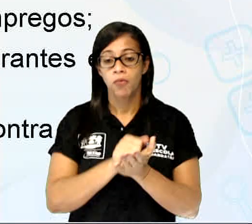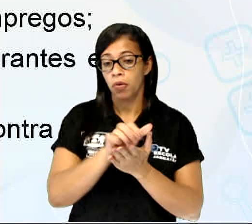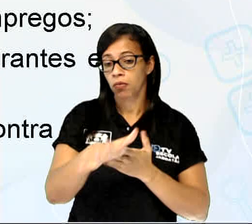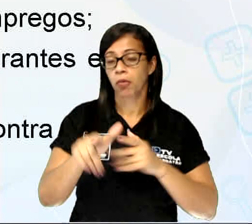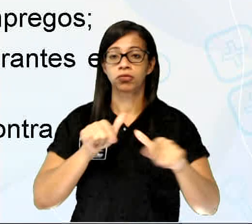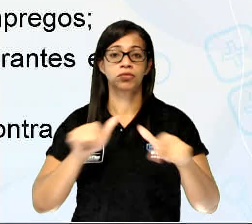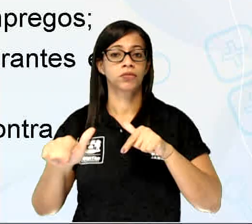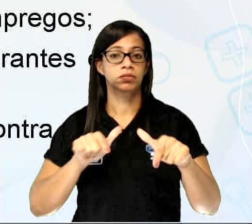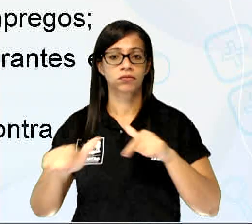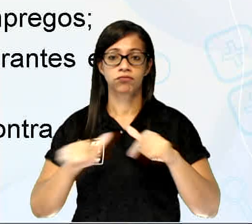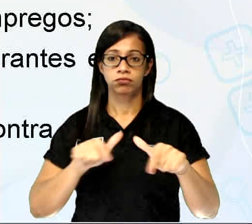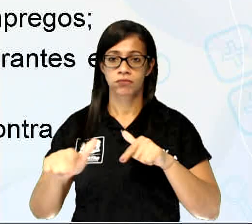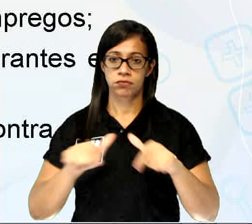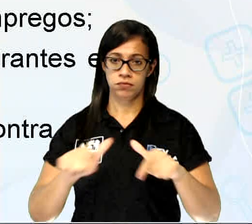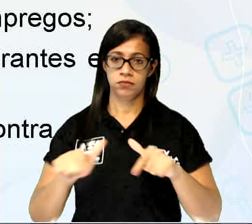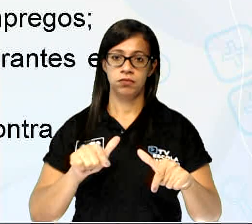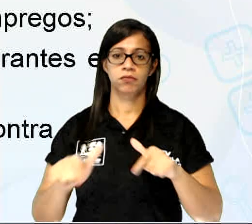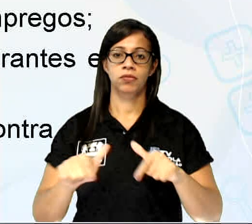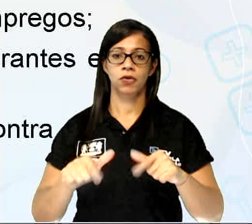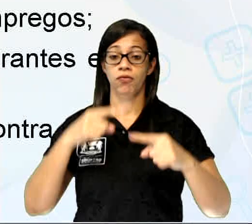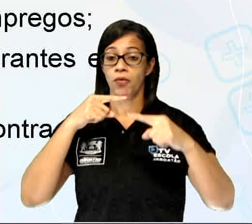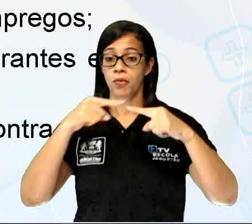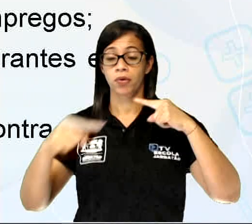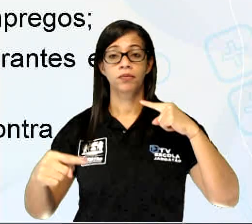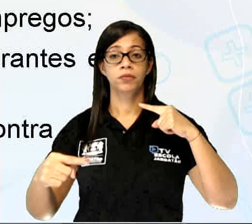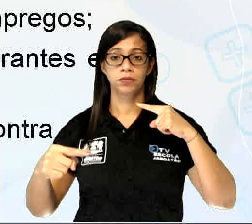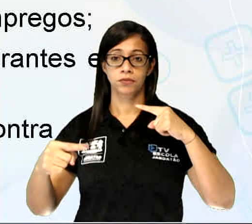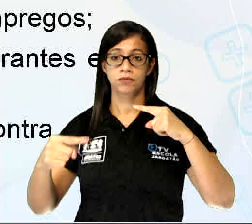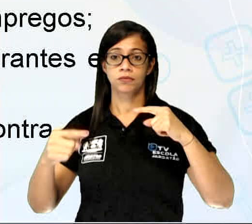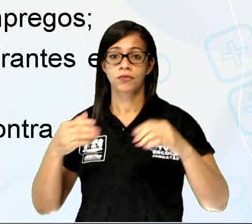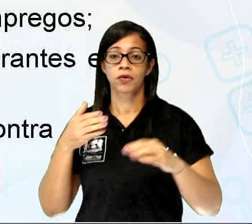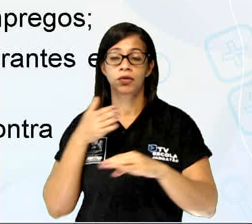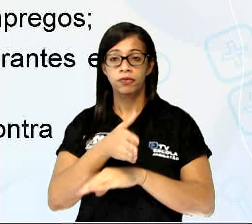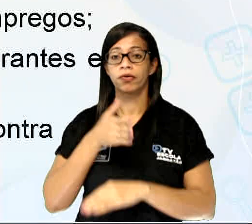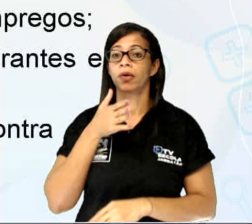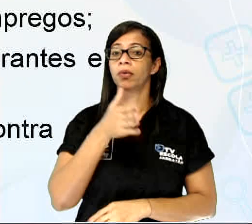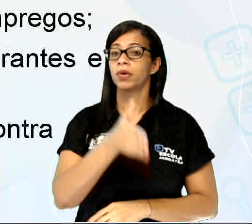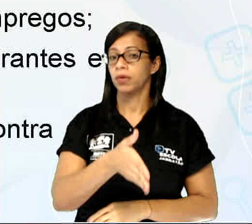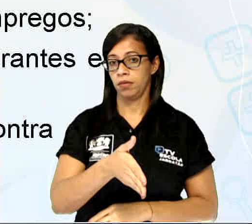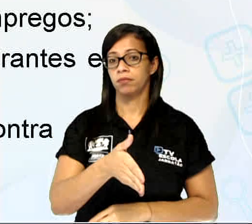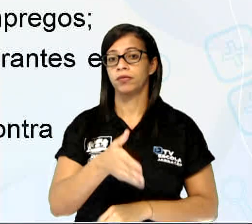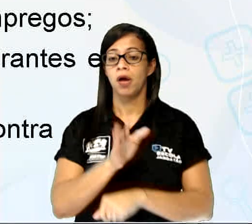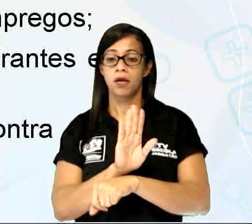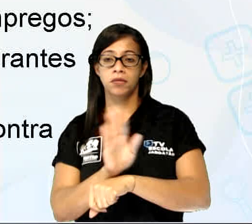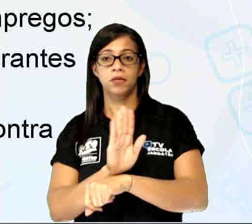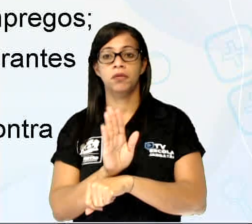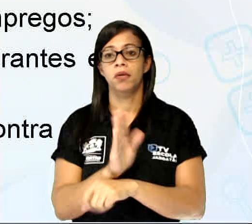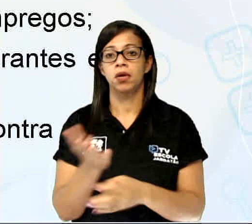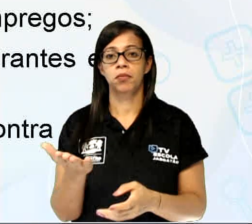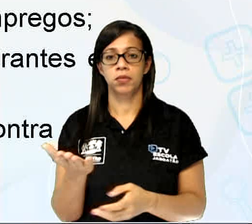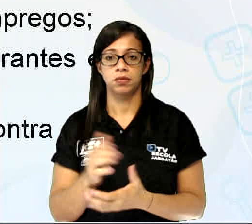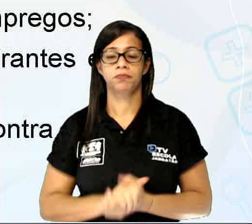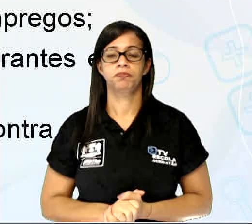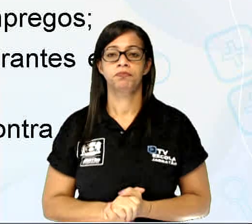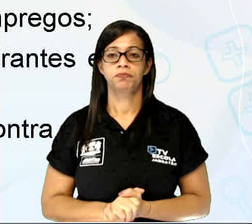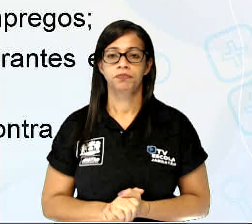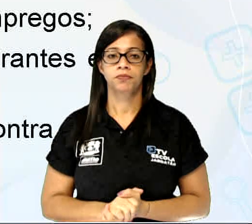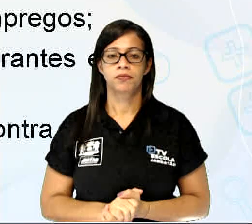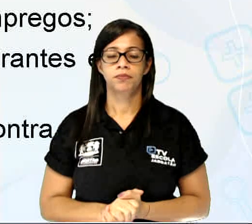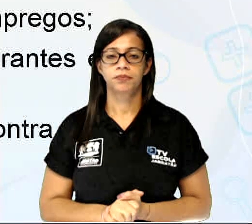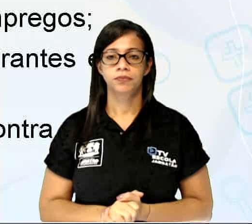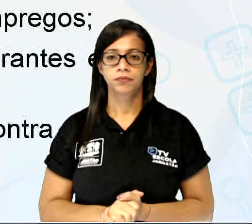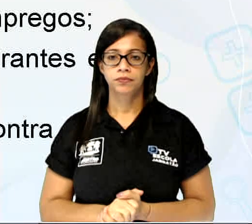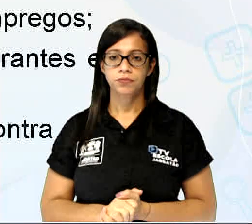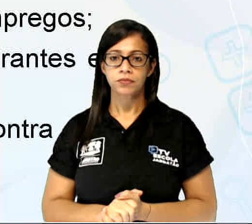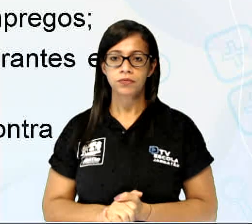foram proibidos de frequentar cinema, restaurantes e teatros. E o uso forte de propaganda foi usado